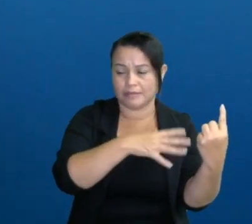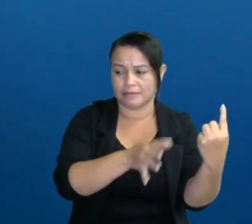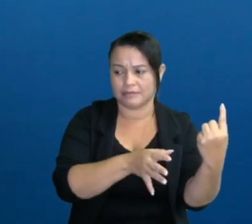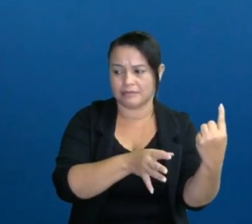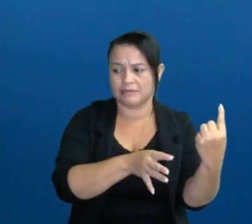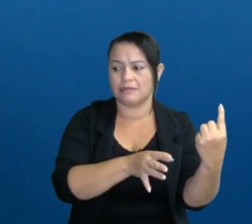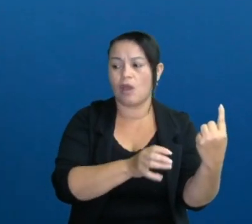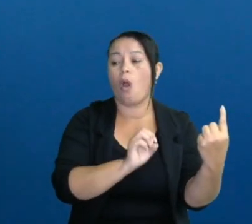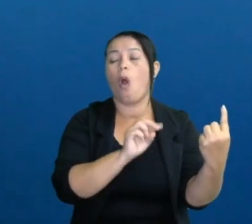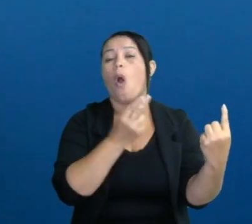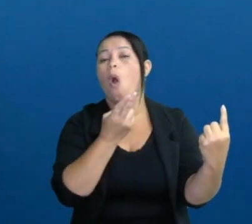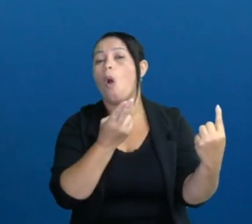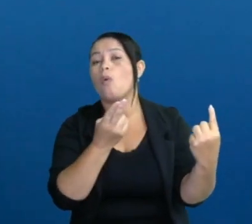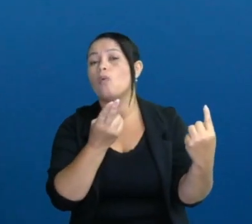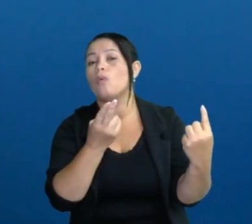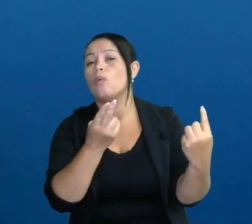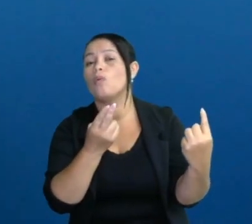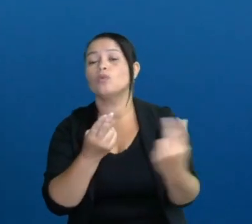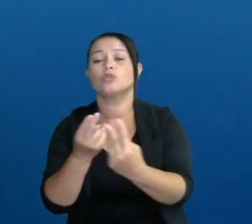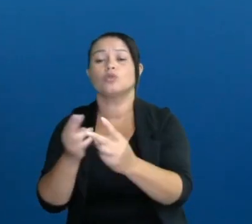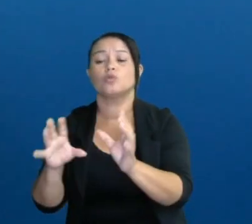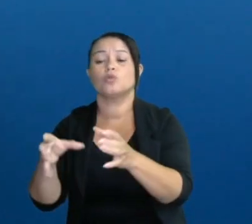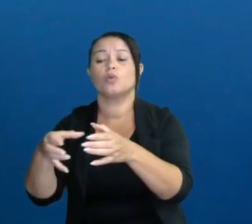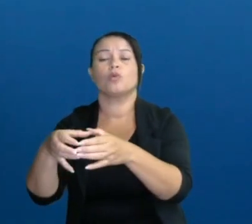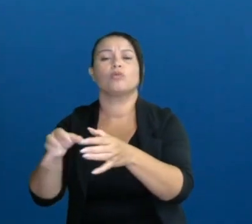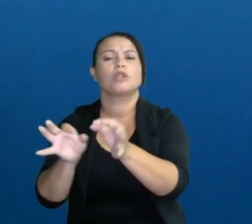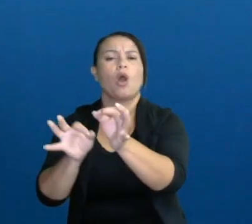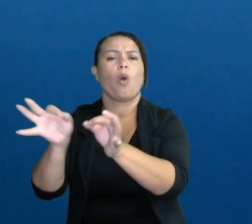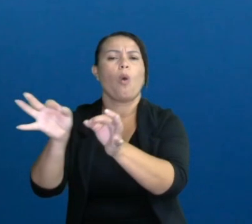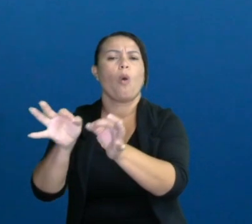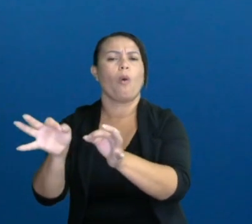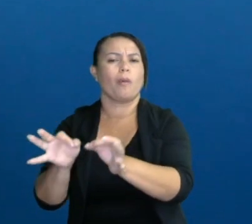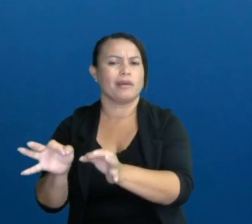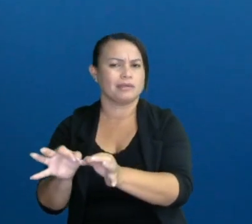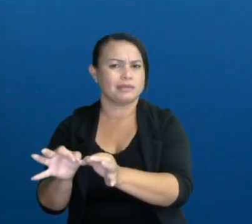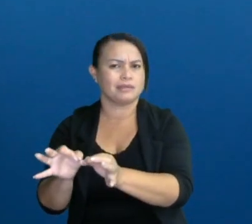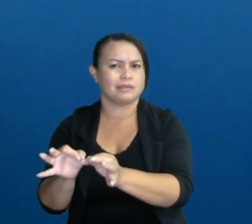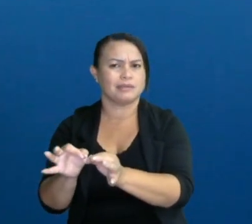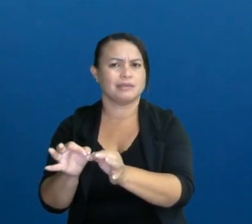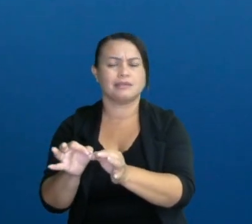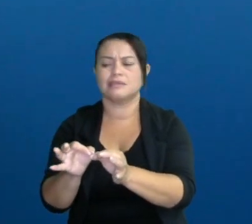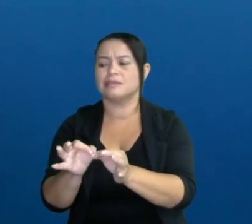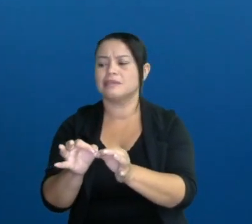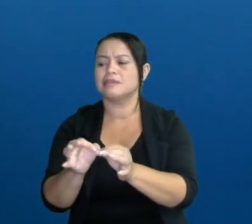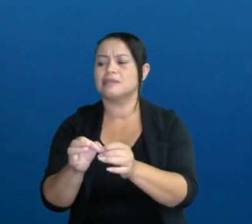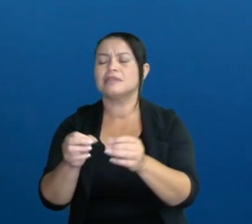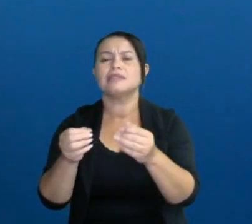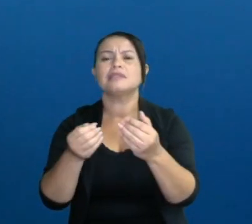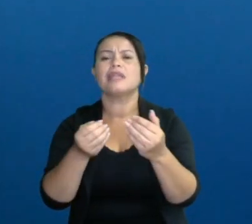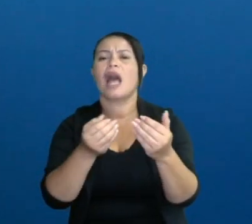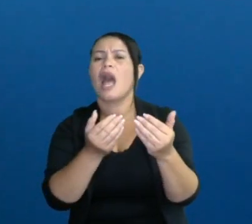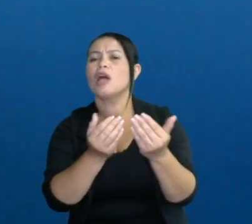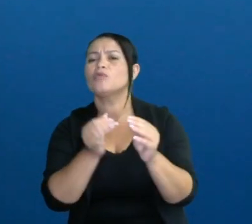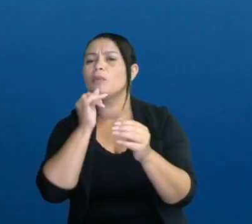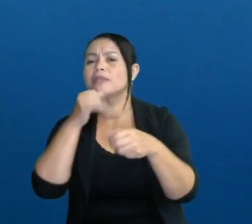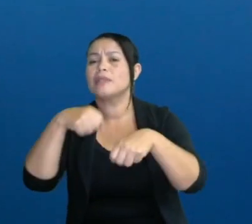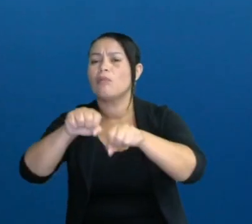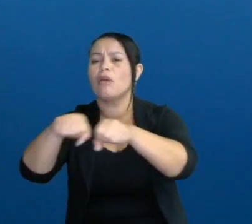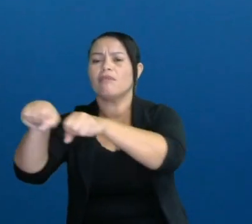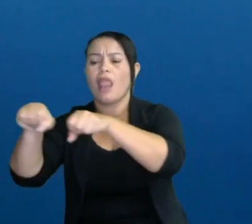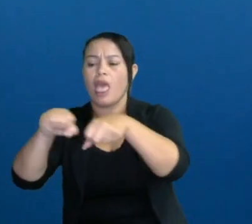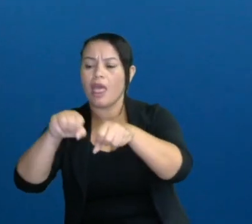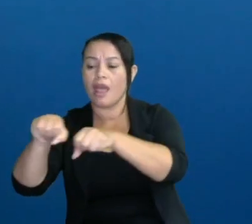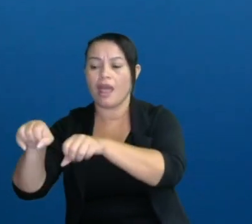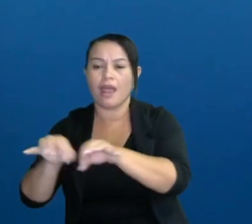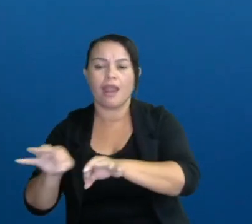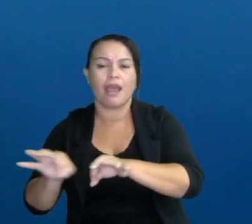modo avulso. Ou o segundo, que está organizado em fileiras. Visualmente, qual seria o mais fácil